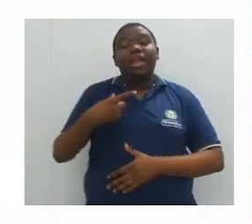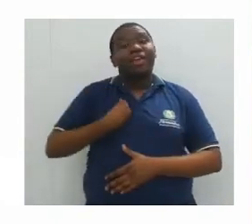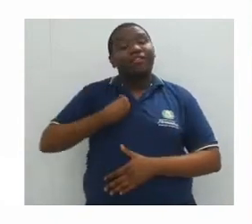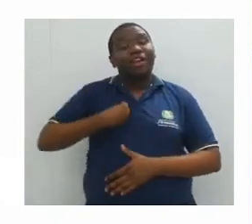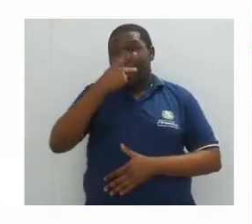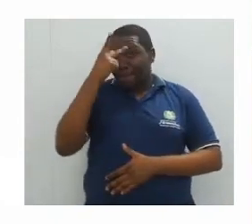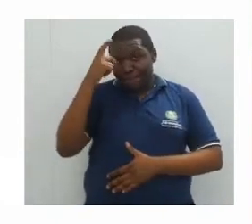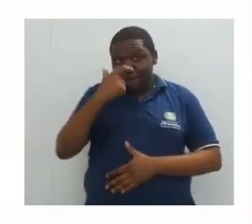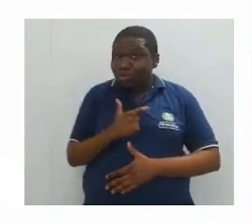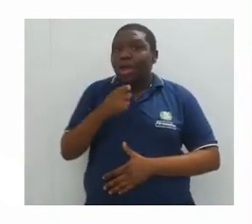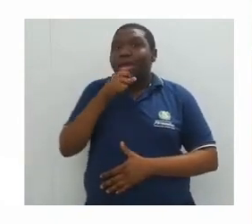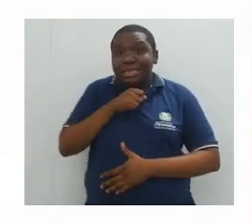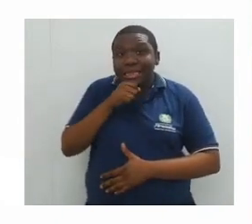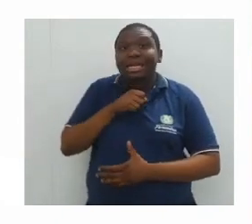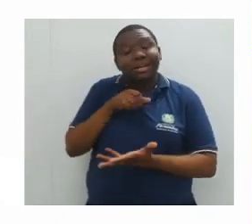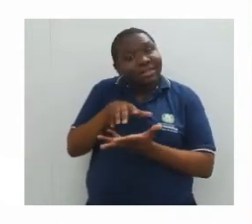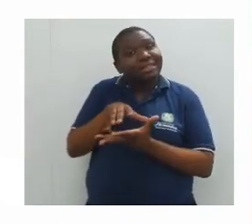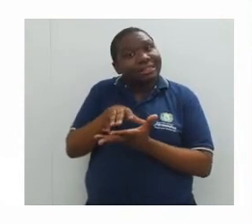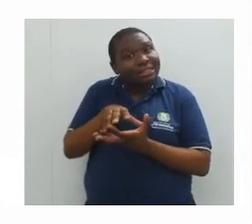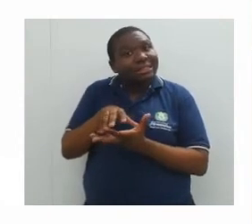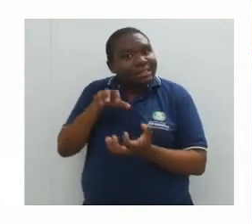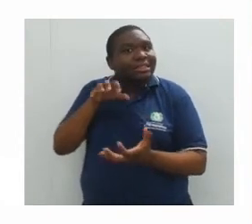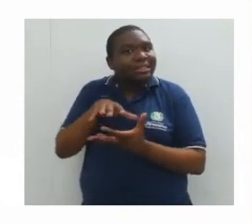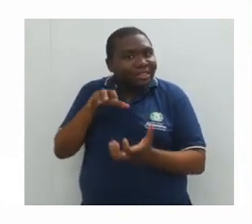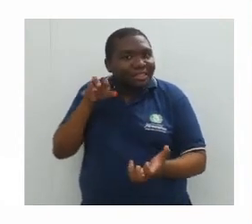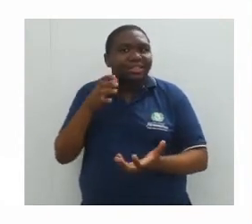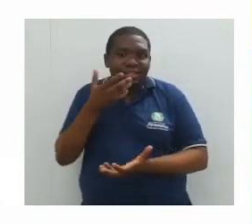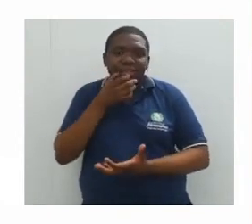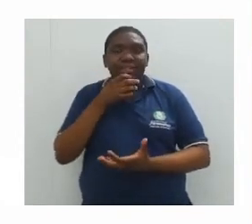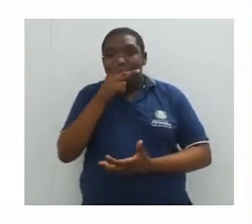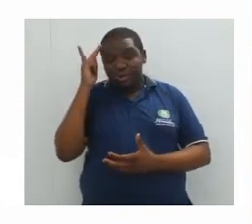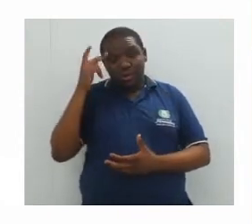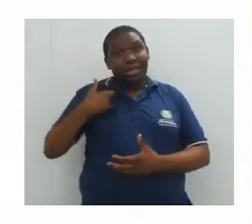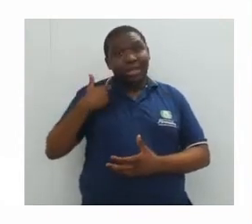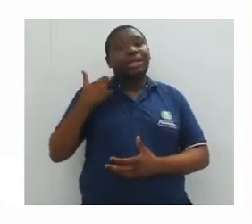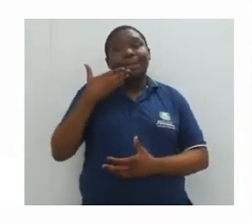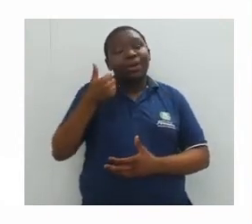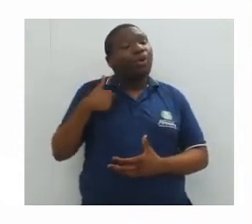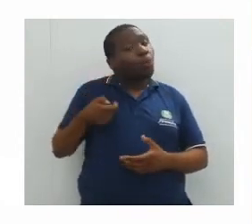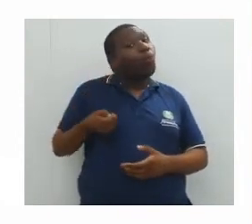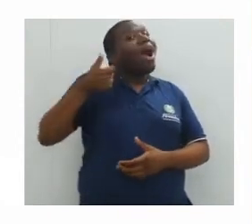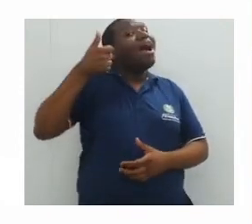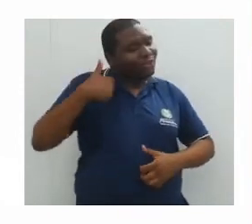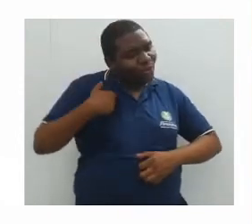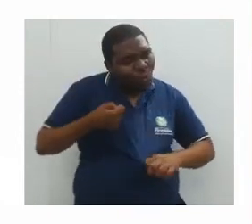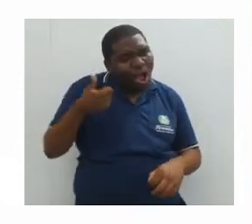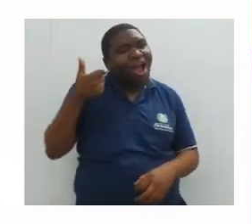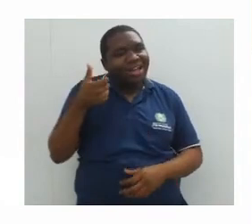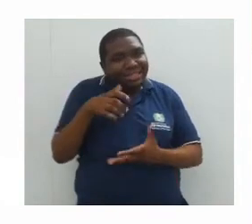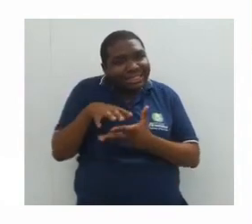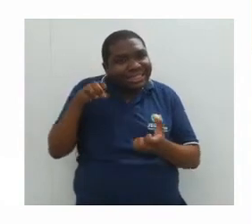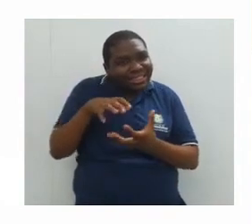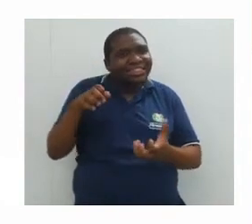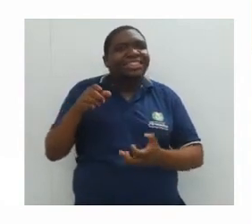por pessoas de idades, de pessoas das melhores idades, né? Eu sempre digo isso, as melhores idades. Eu estou chegando lá já. Estou chegando nessas